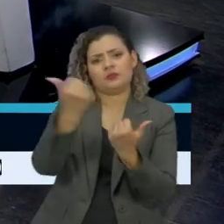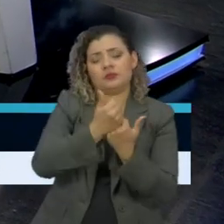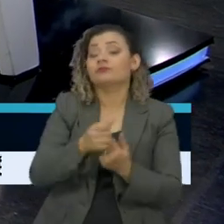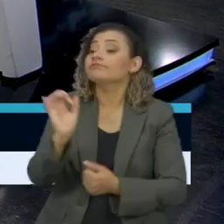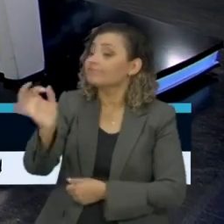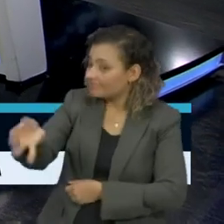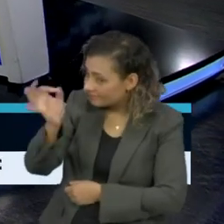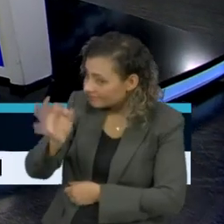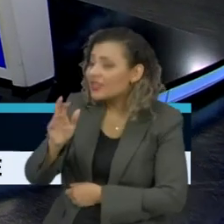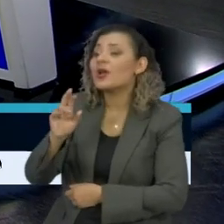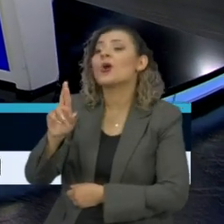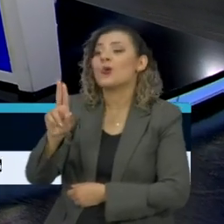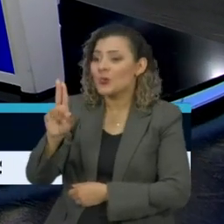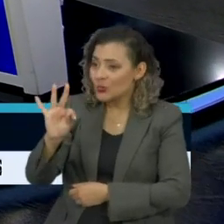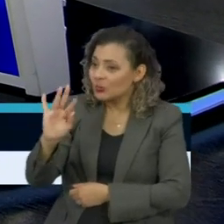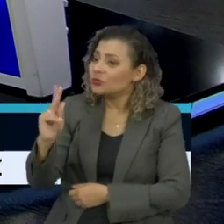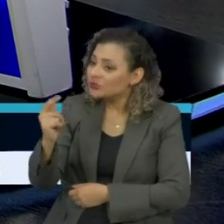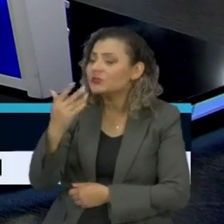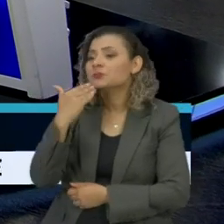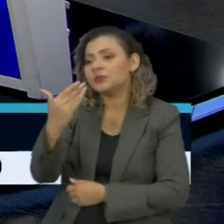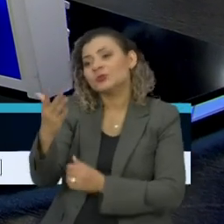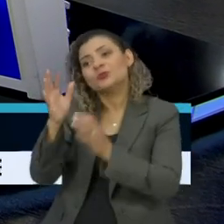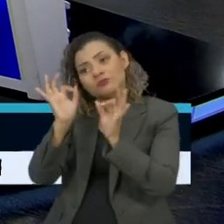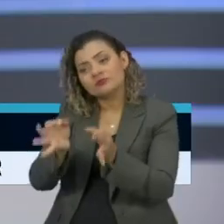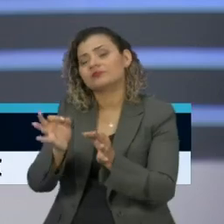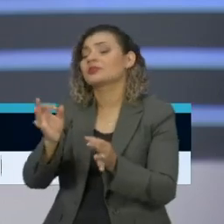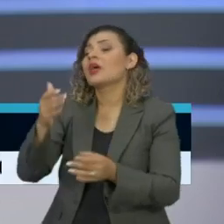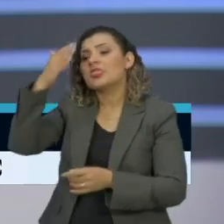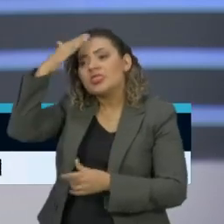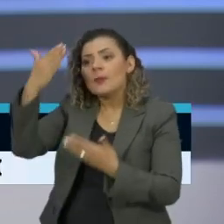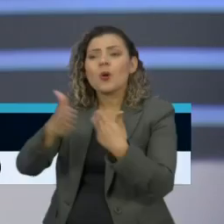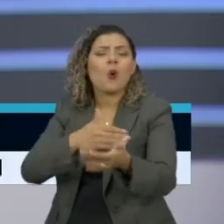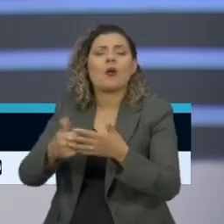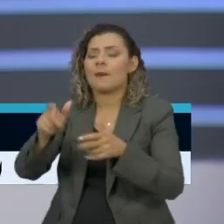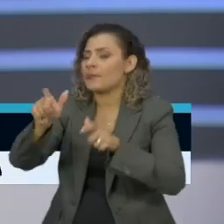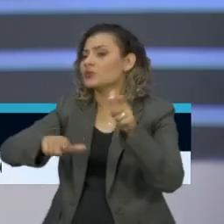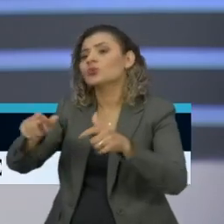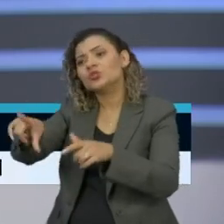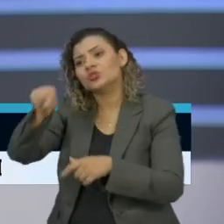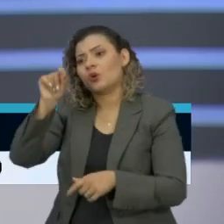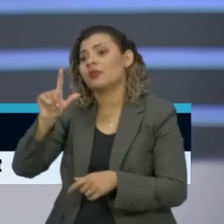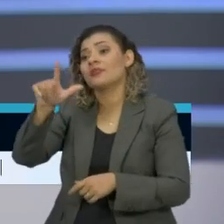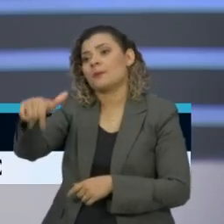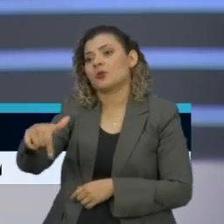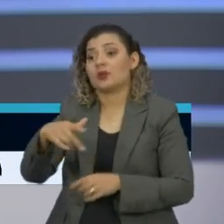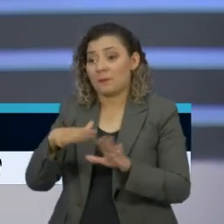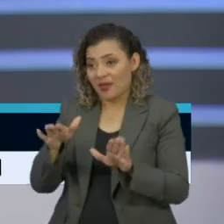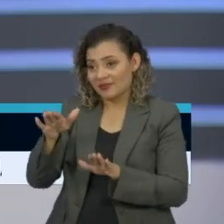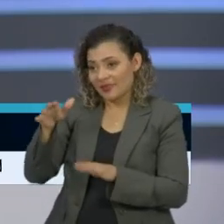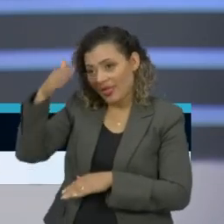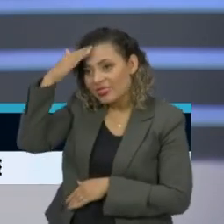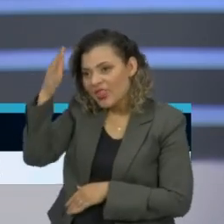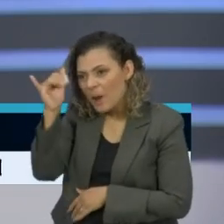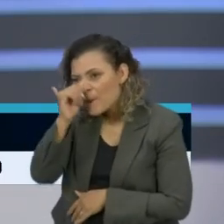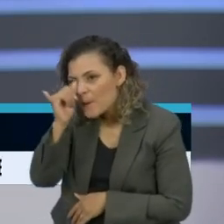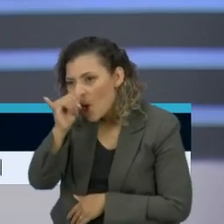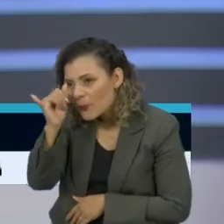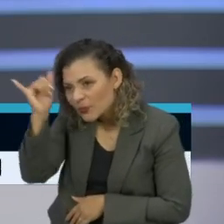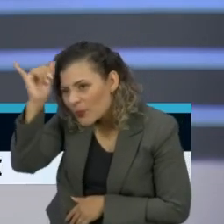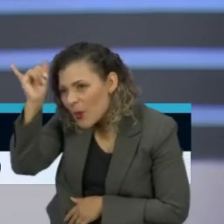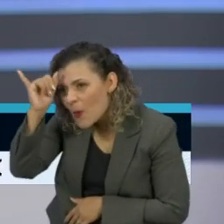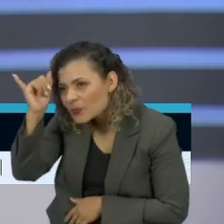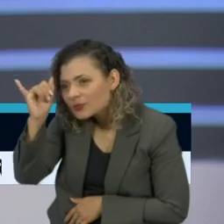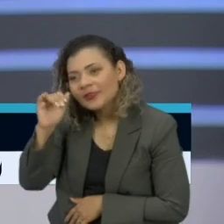sugeriu, olha, por favor, vamos escolher isso depois das eleições, seja o Trump, seja quem for, ele escolhe. Só que o Trump não é bobo, ele está querendo forçar a